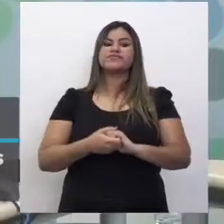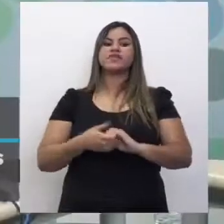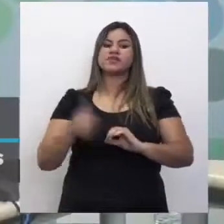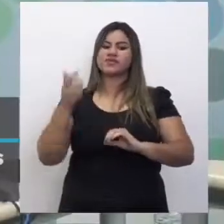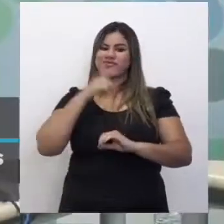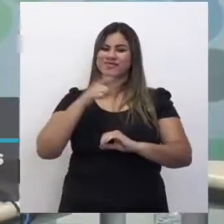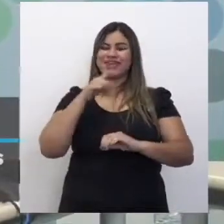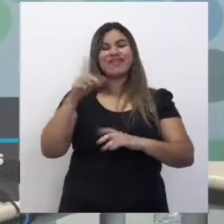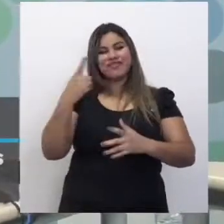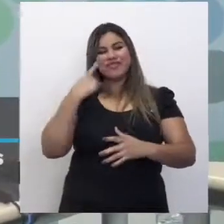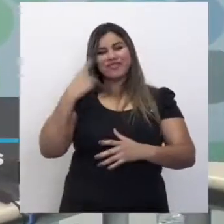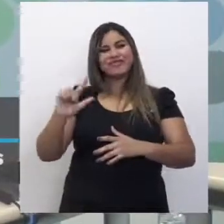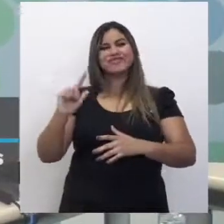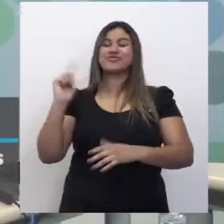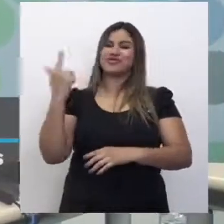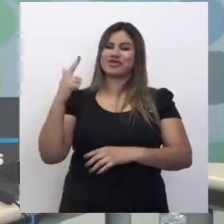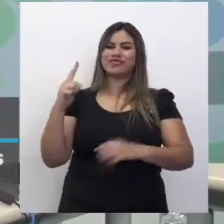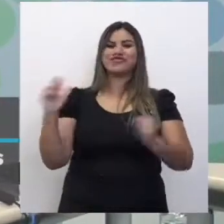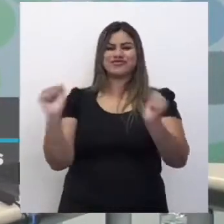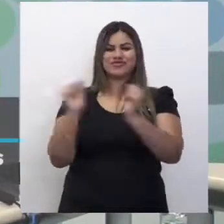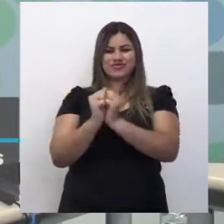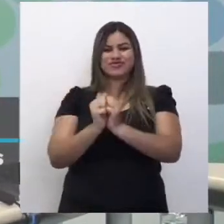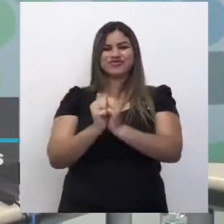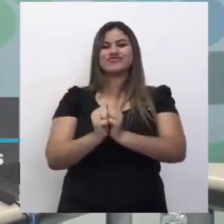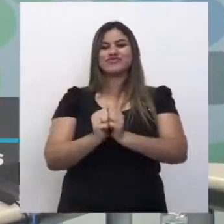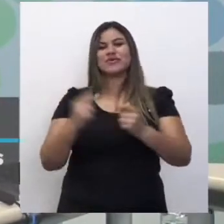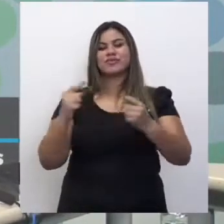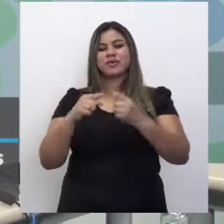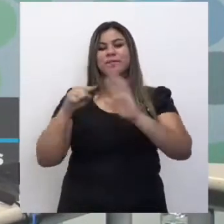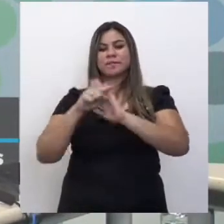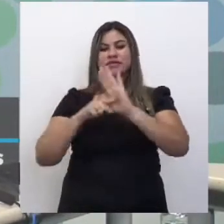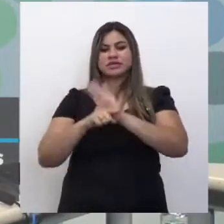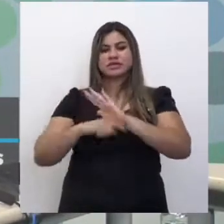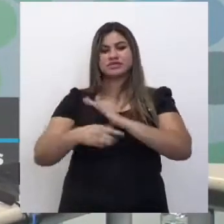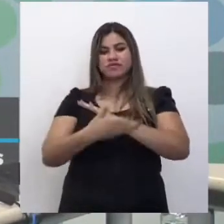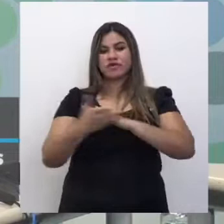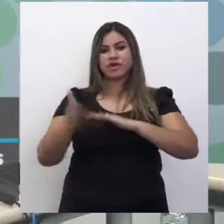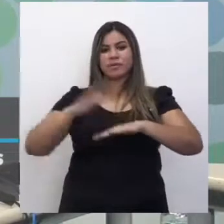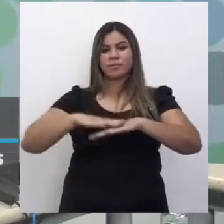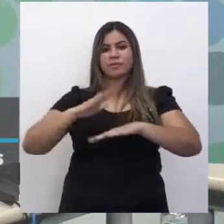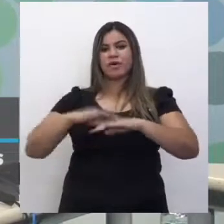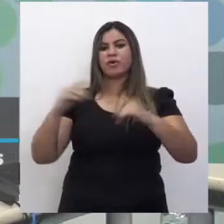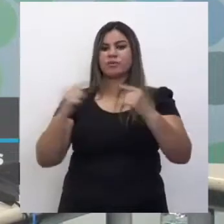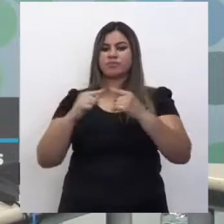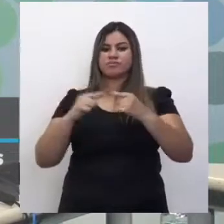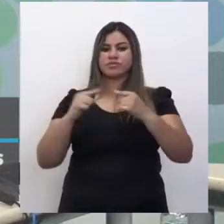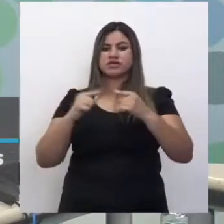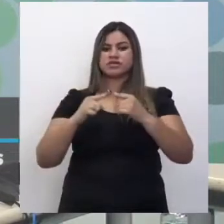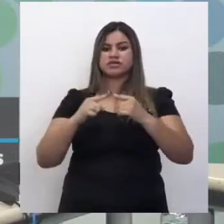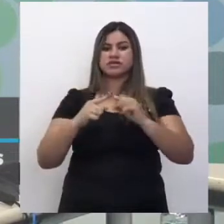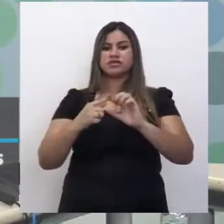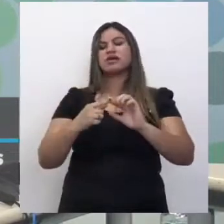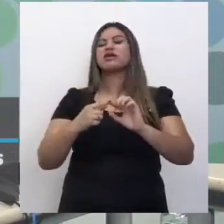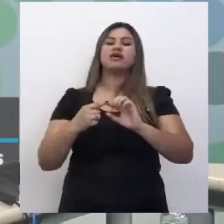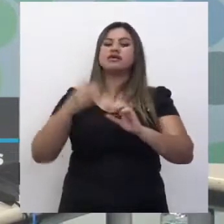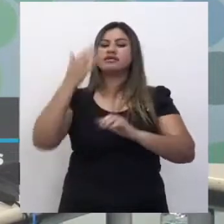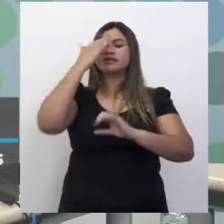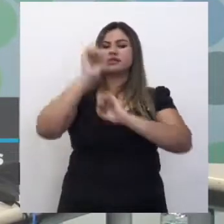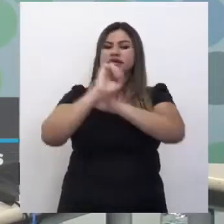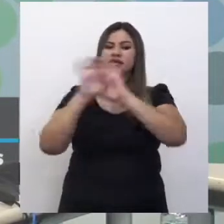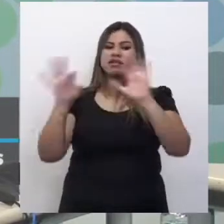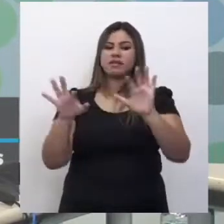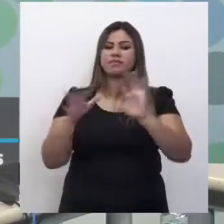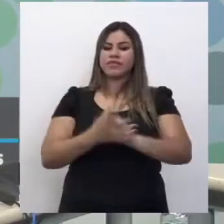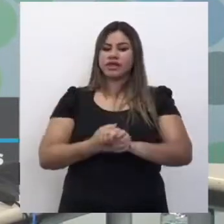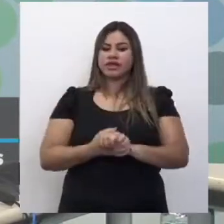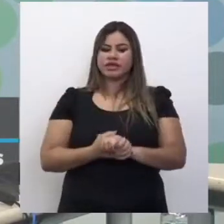aí, tá? Então, mais uma vez, fica a recomendação de uma pesquisa que vocês podem realizar para se aprofundar melhor e entender melhor essas questões